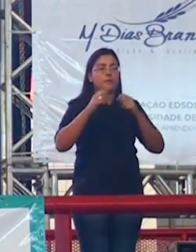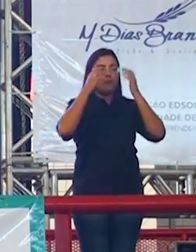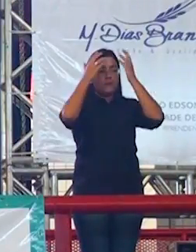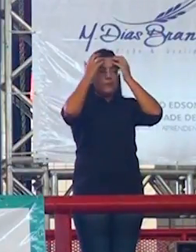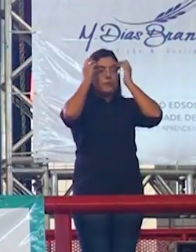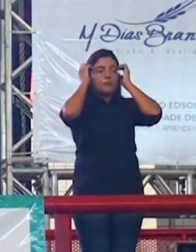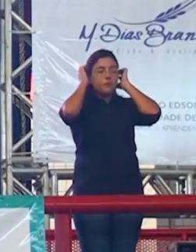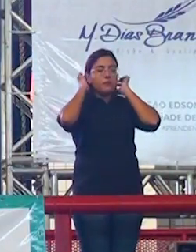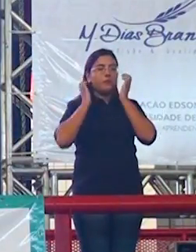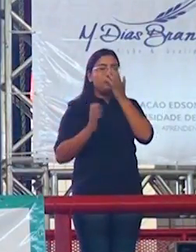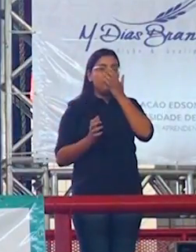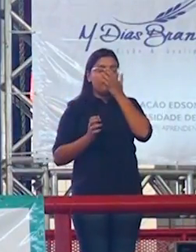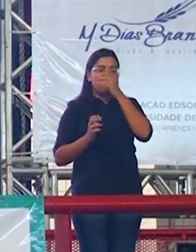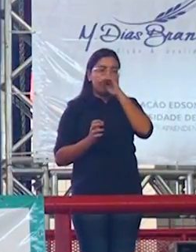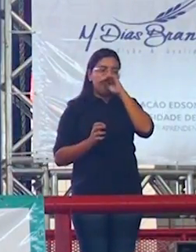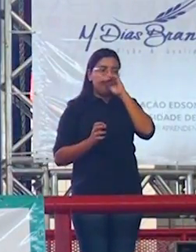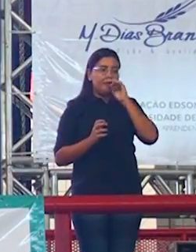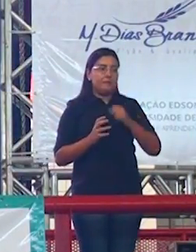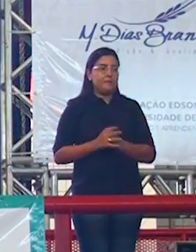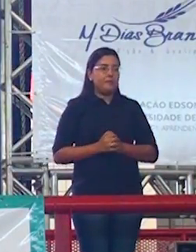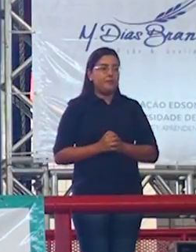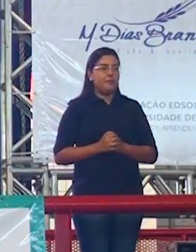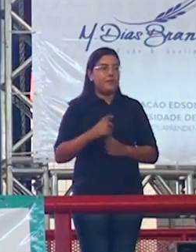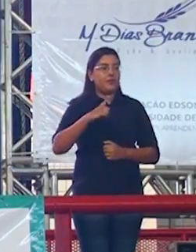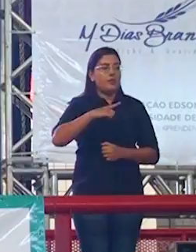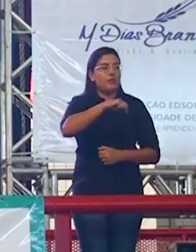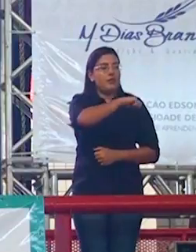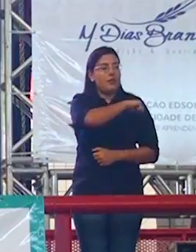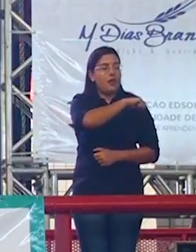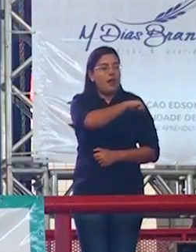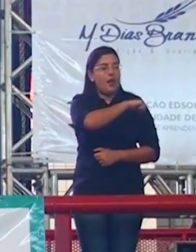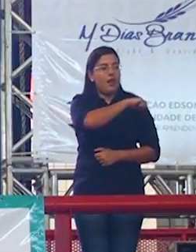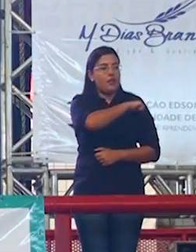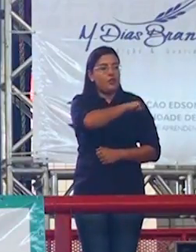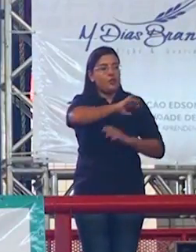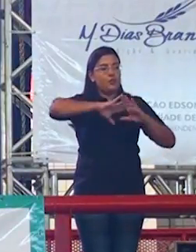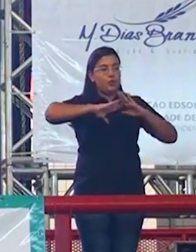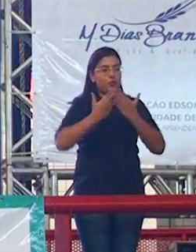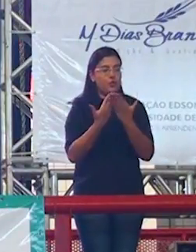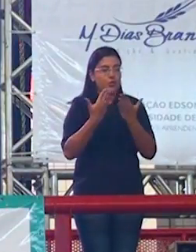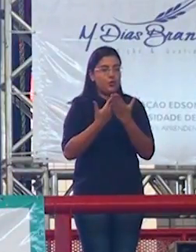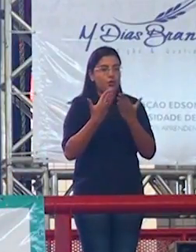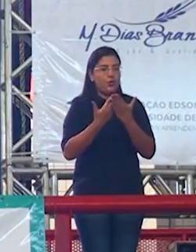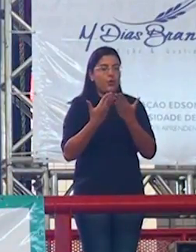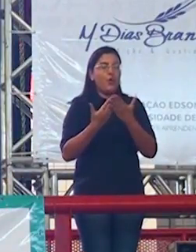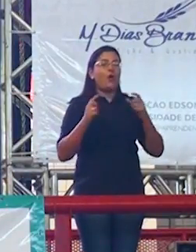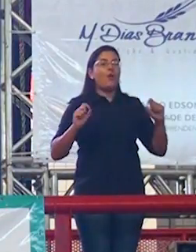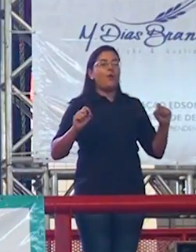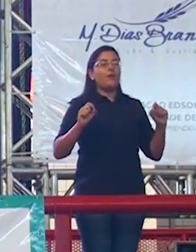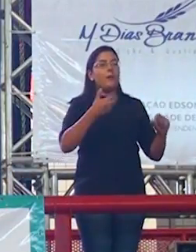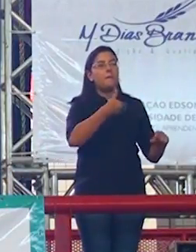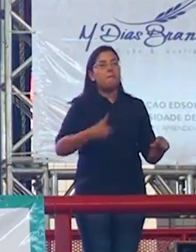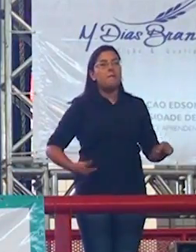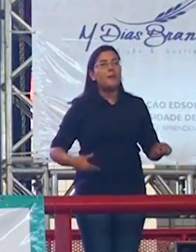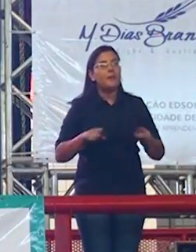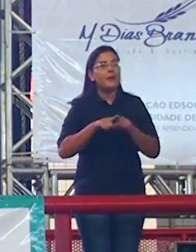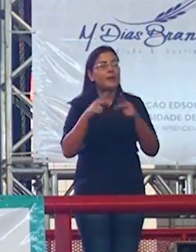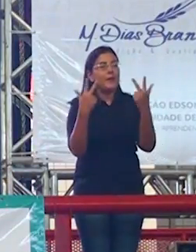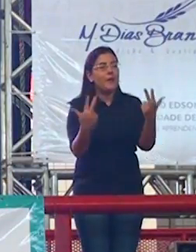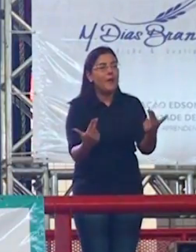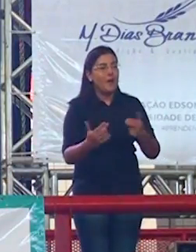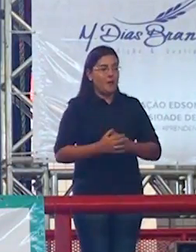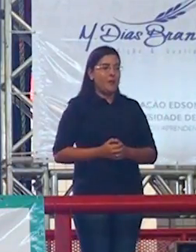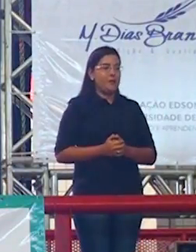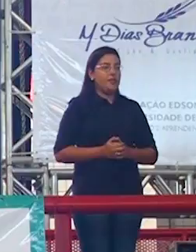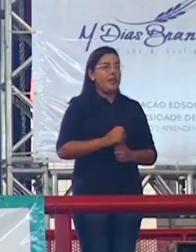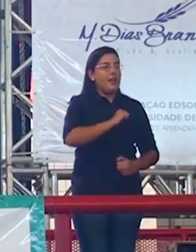maior parte, ou praticamente todos, são alunos da escola pública, assim como eu. E esse projeto